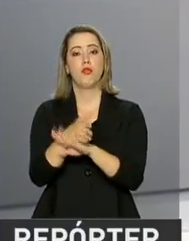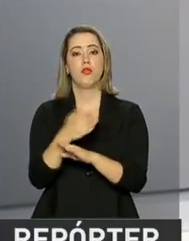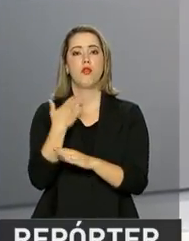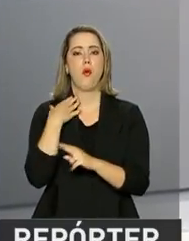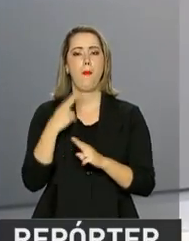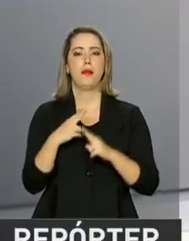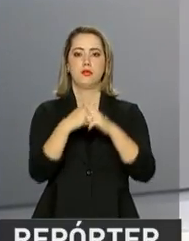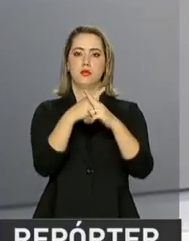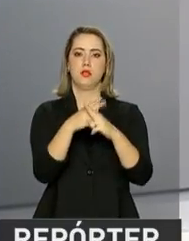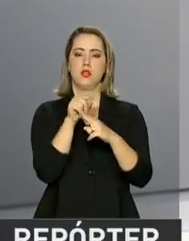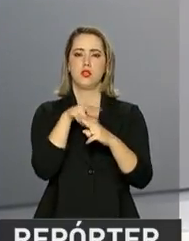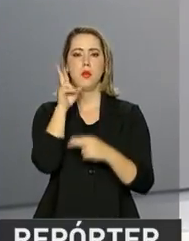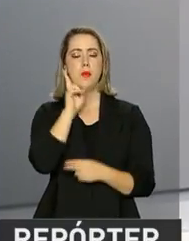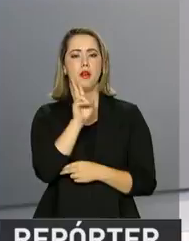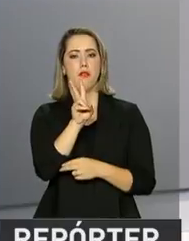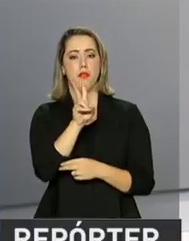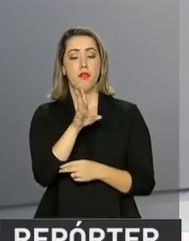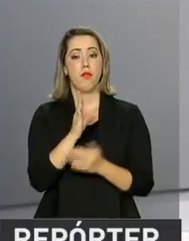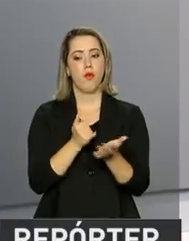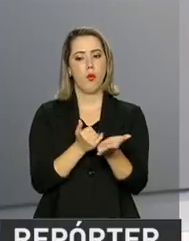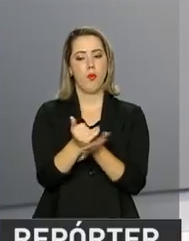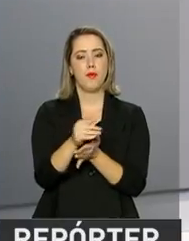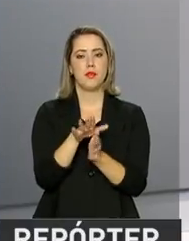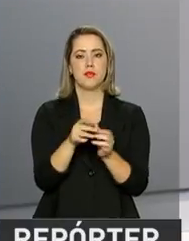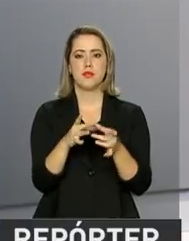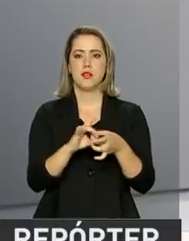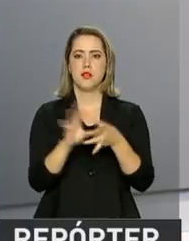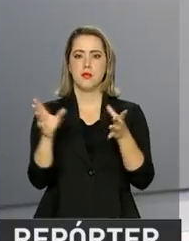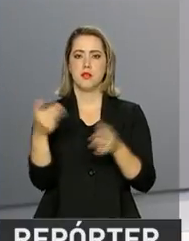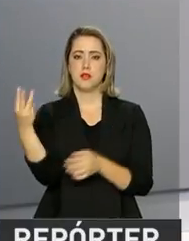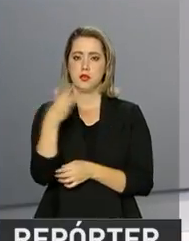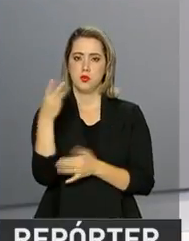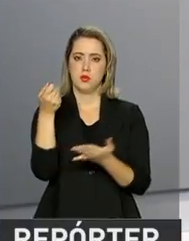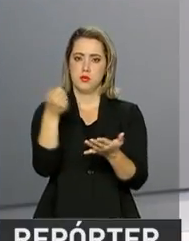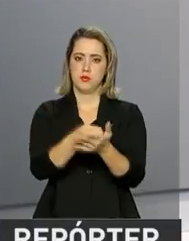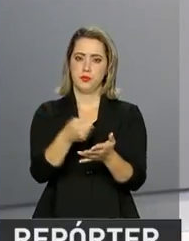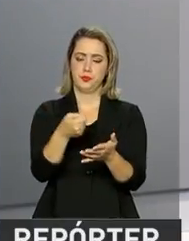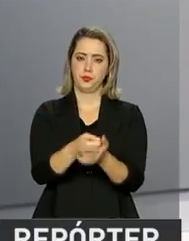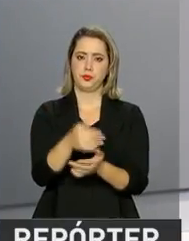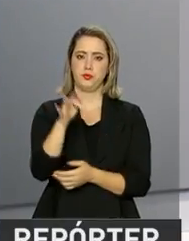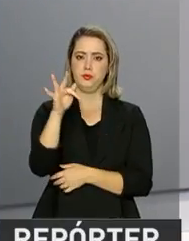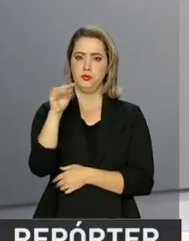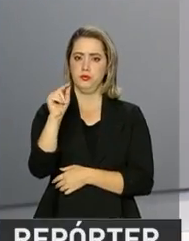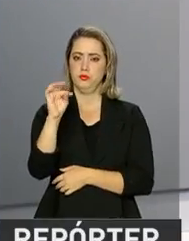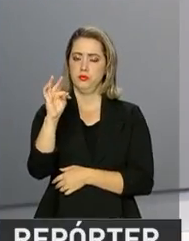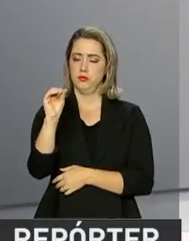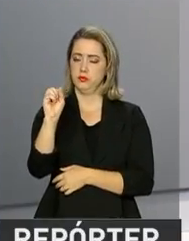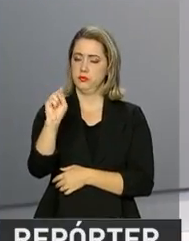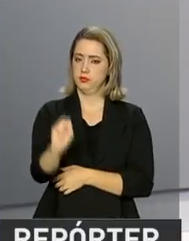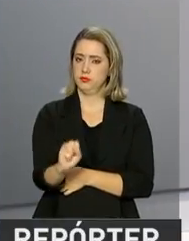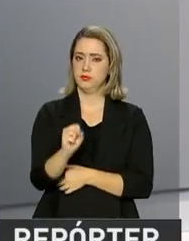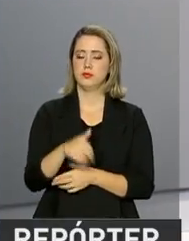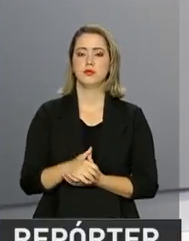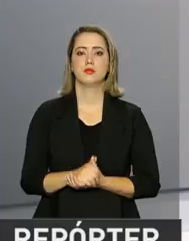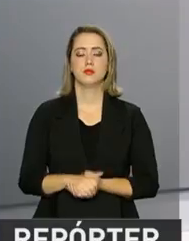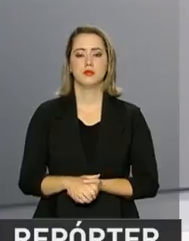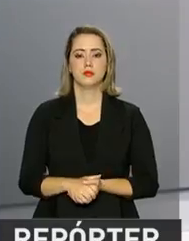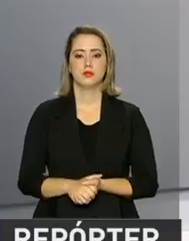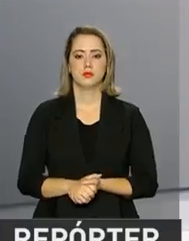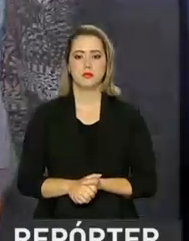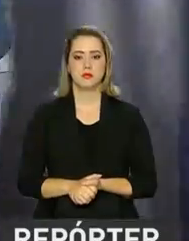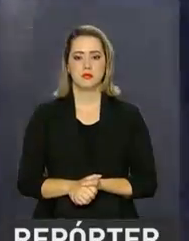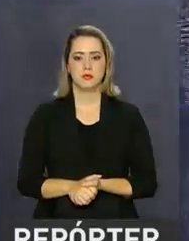brasília para acompanhar o início da liberação do terceiro lote de pagamentos das contas inativas do fgts